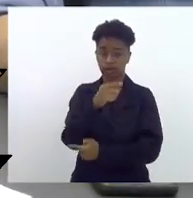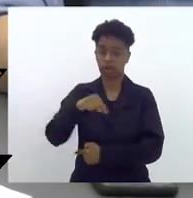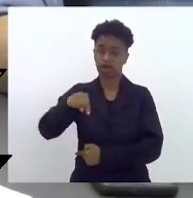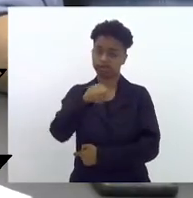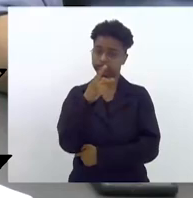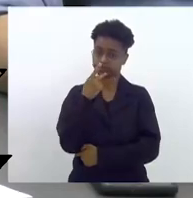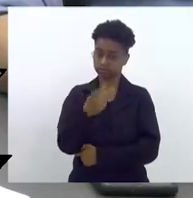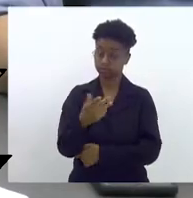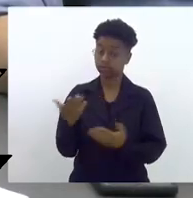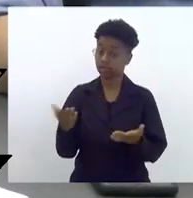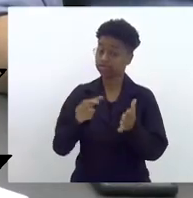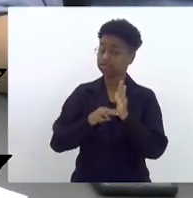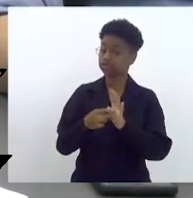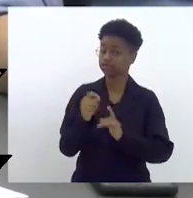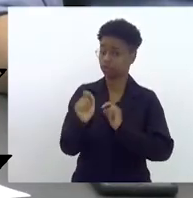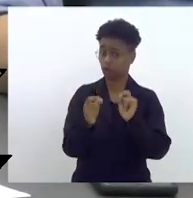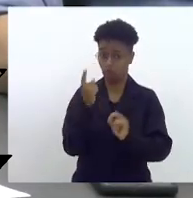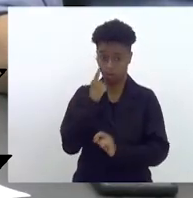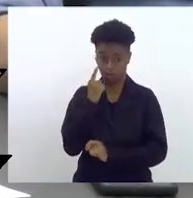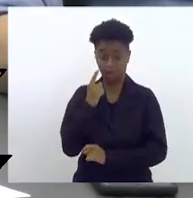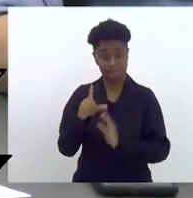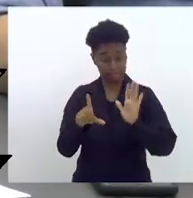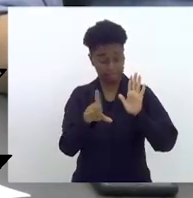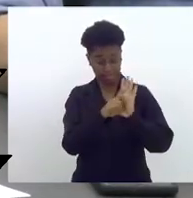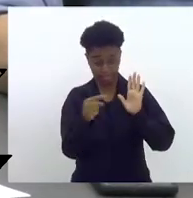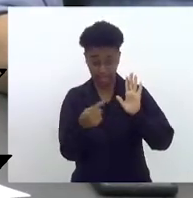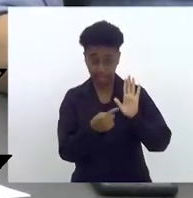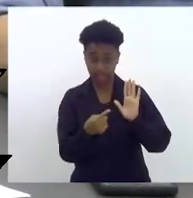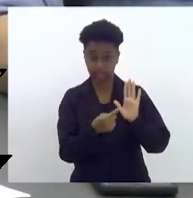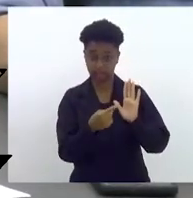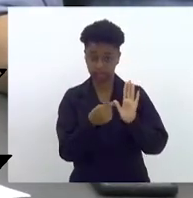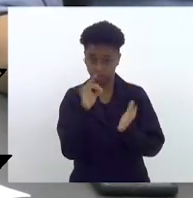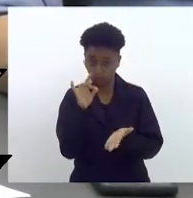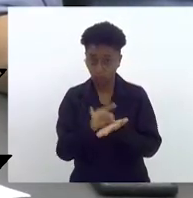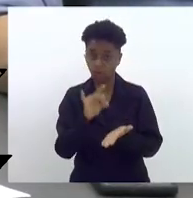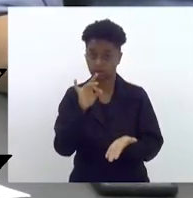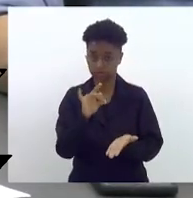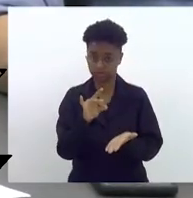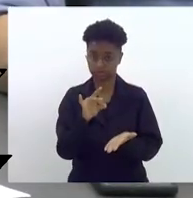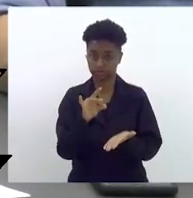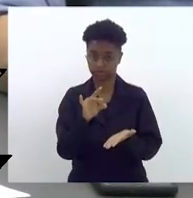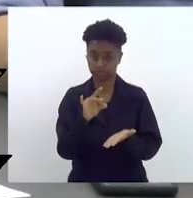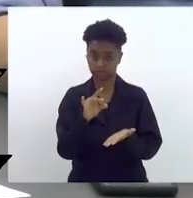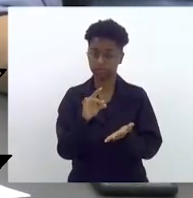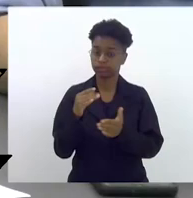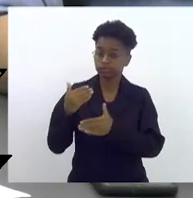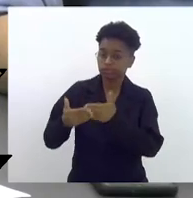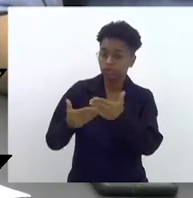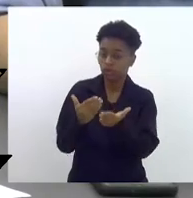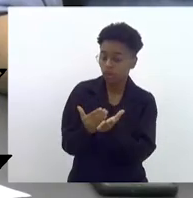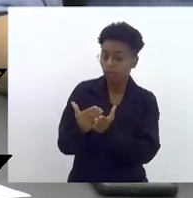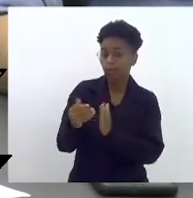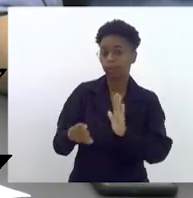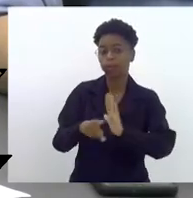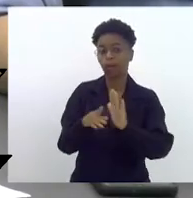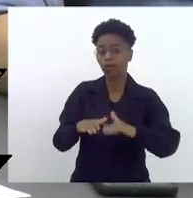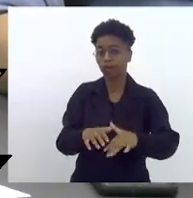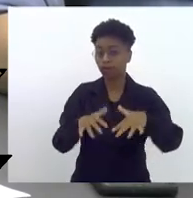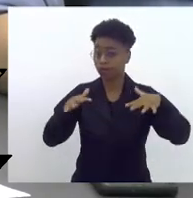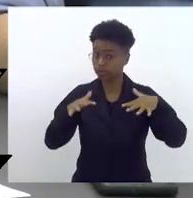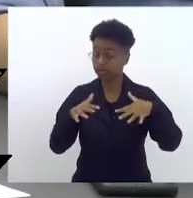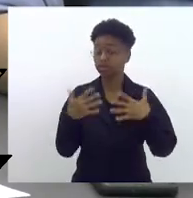excelência ou seja como a lei original foi uma iniciativa do Parlamento